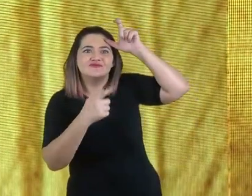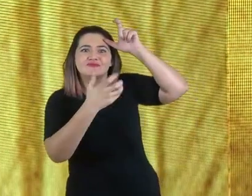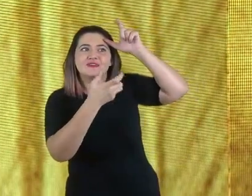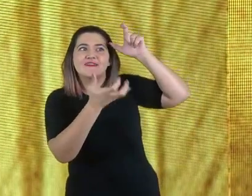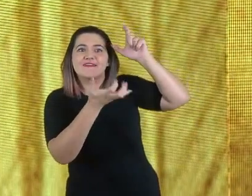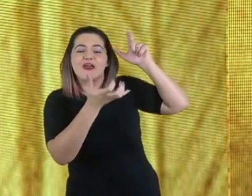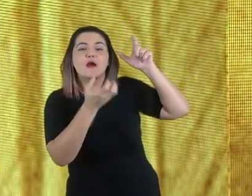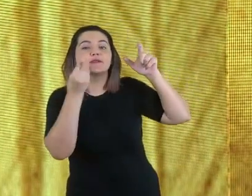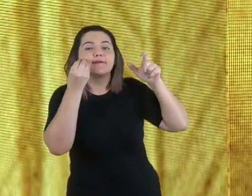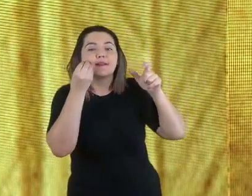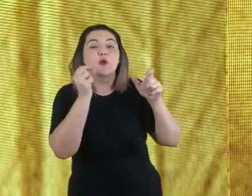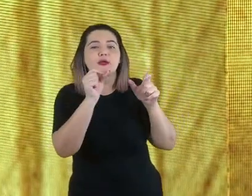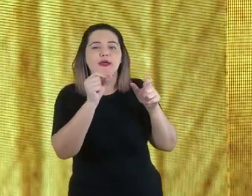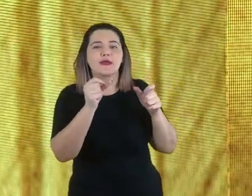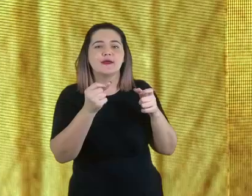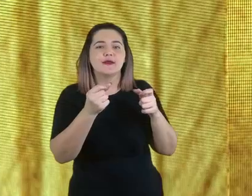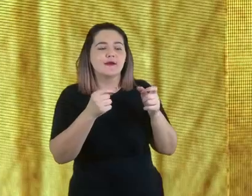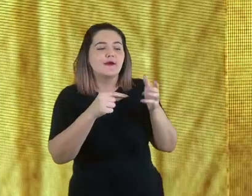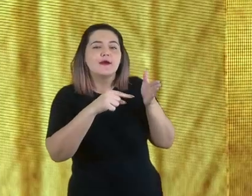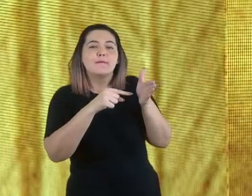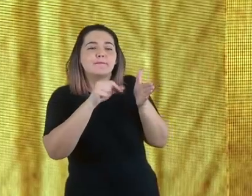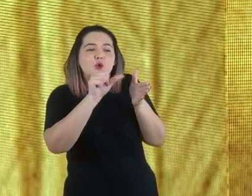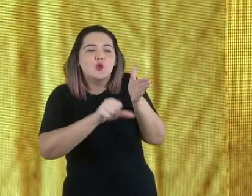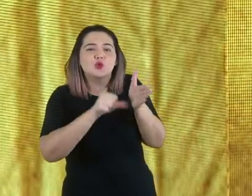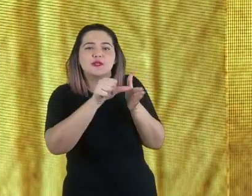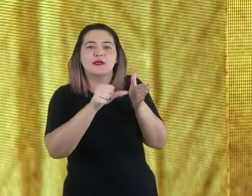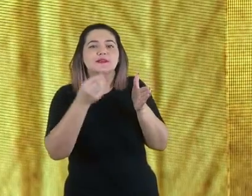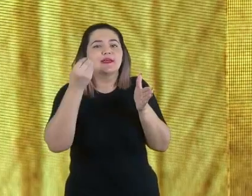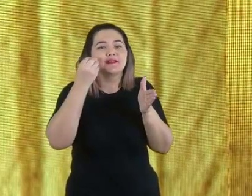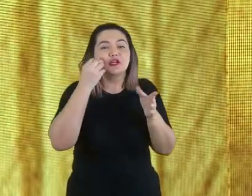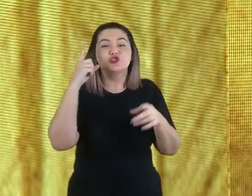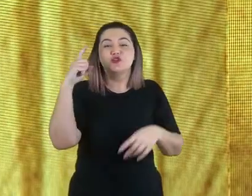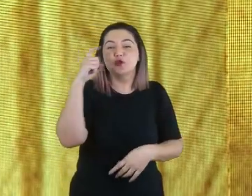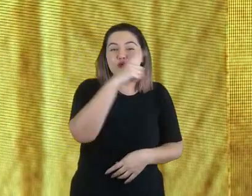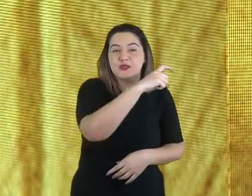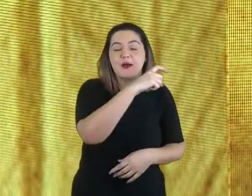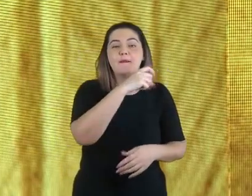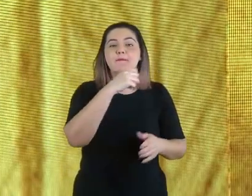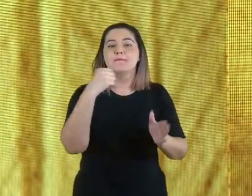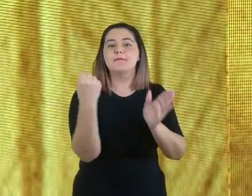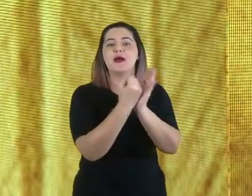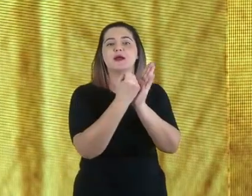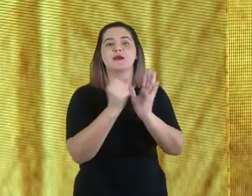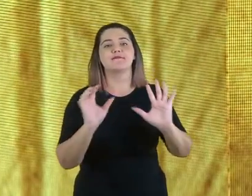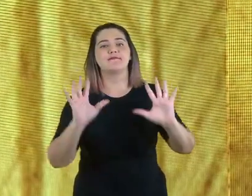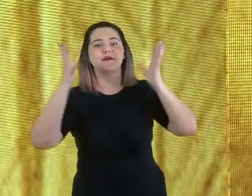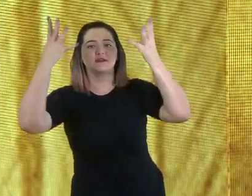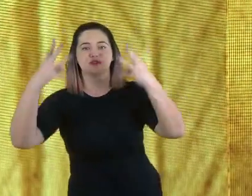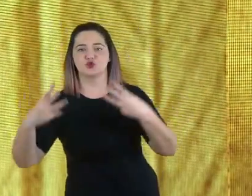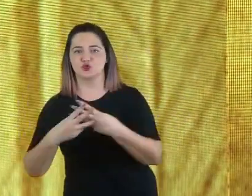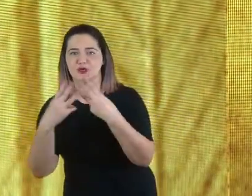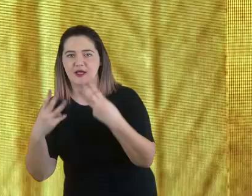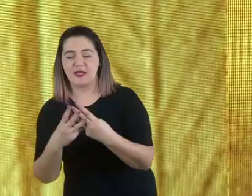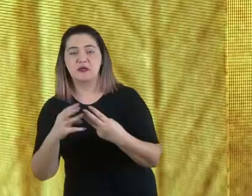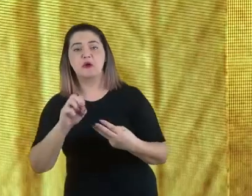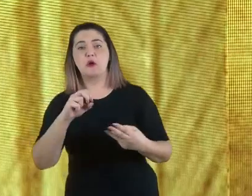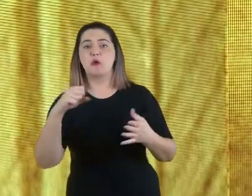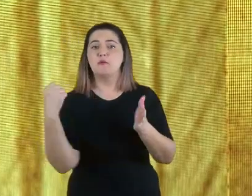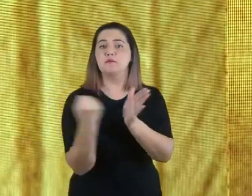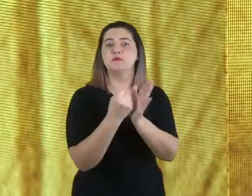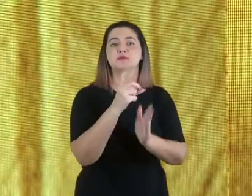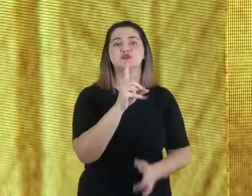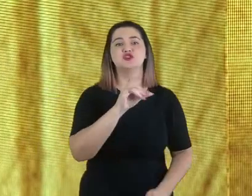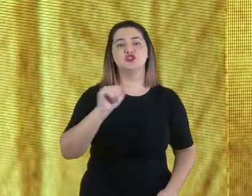sobrenatural sempre procurou dificultar a marcação judaica dos dias e das festas judaicas, especialmente